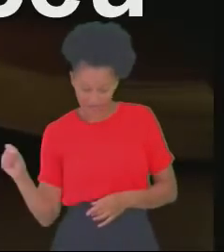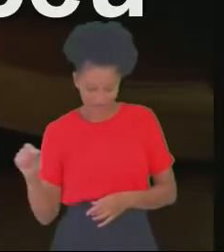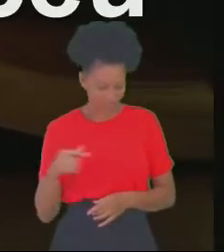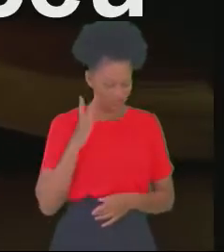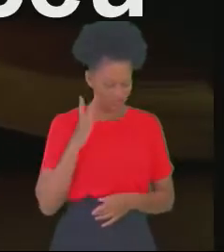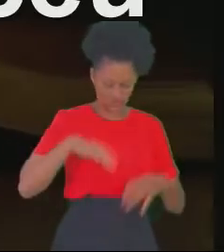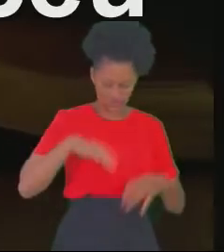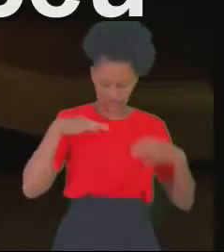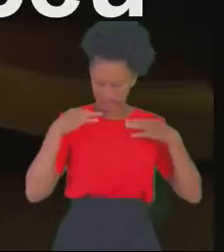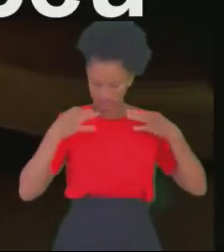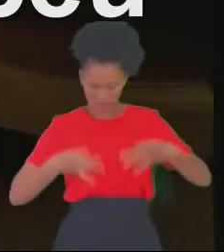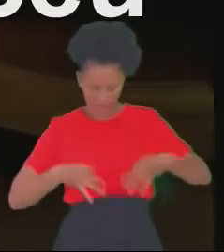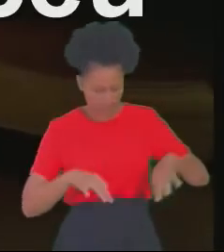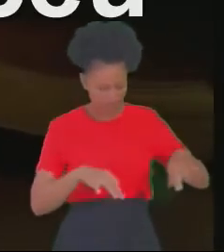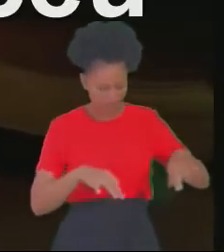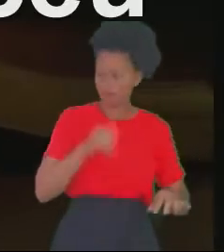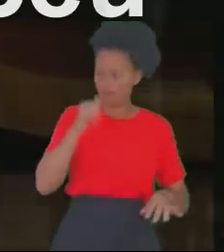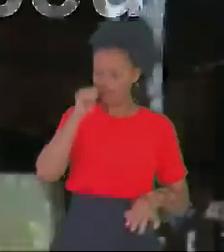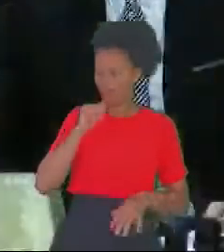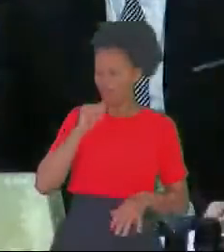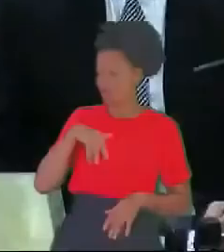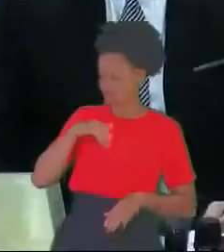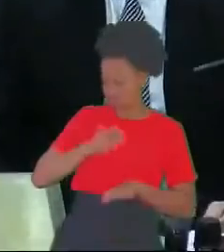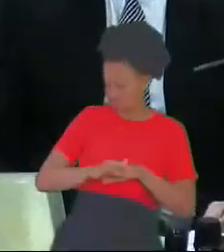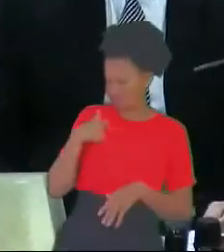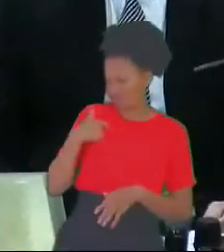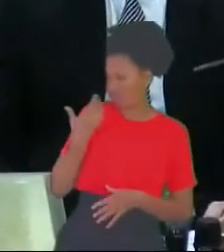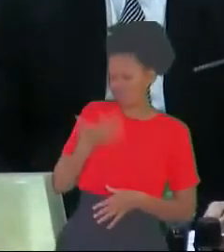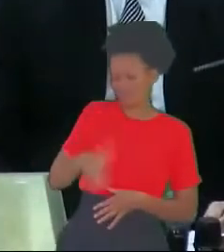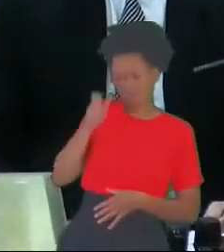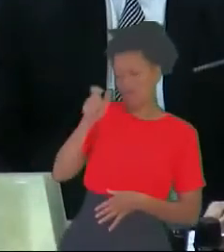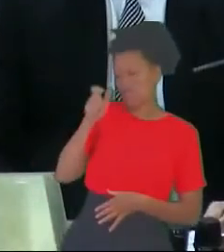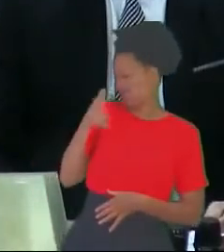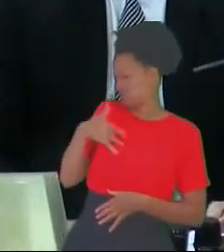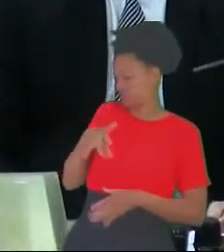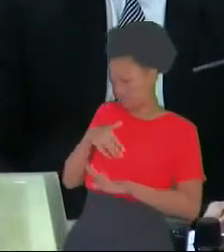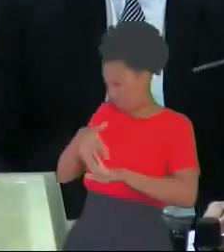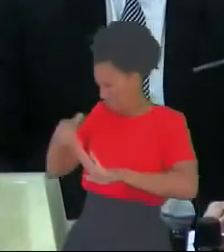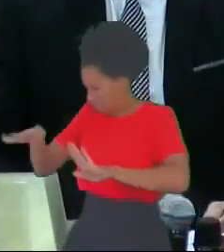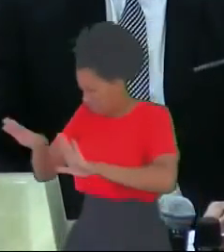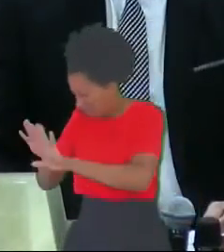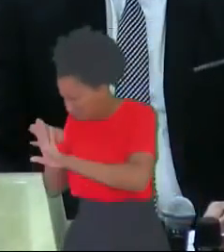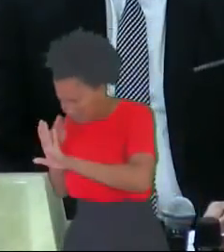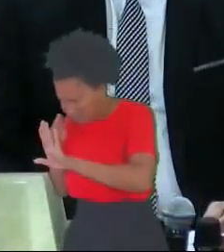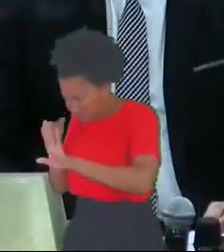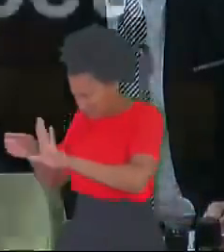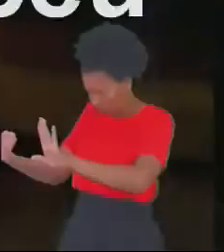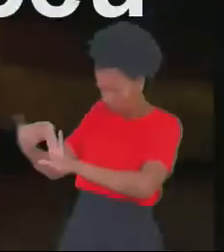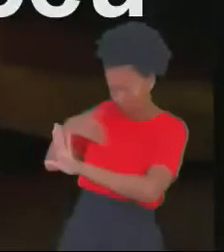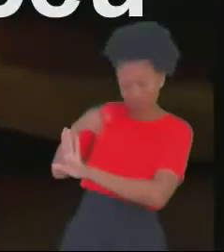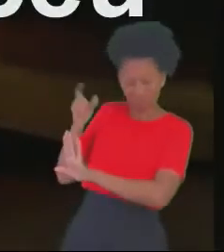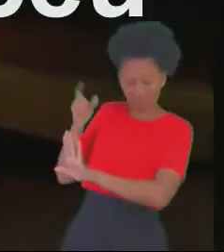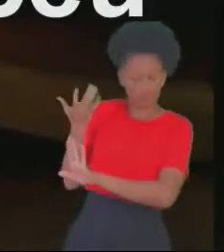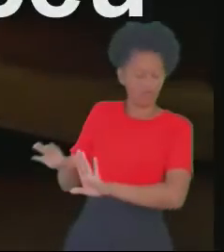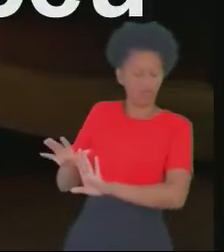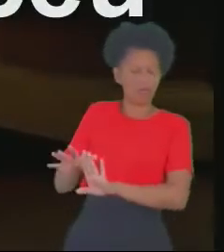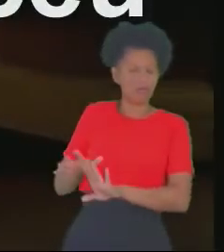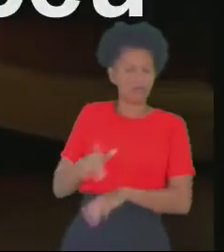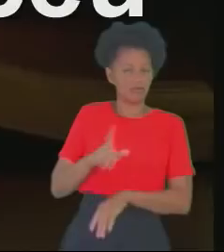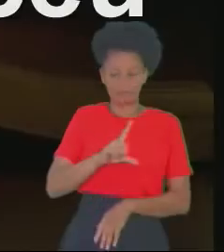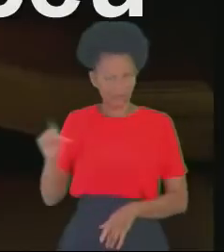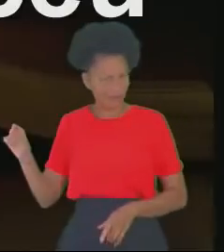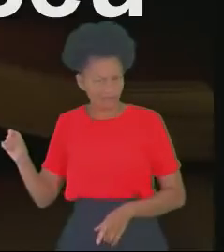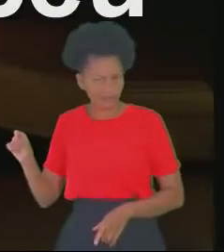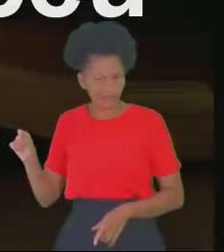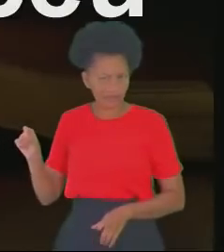tirado a roupa, quando a noiva disse que não estava interessada, quando a noiva disse que não tinha interesse nele, foi o que ele fez? Ele foi embora. Foi o